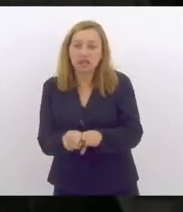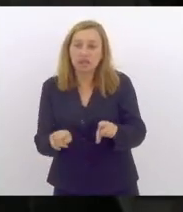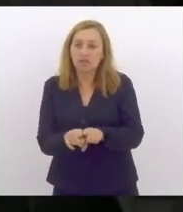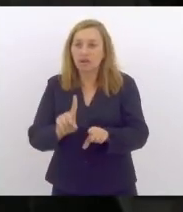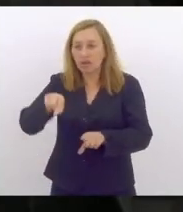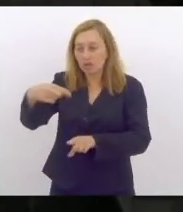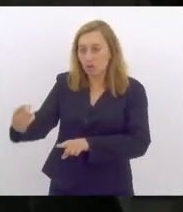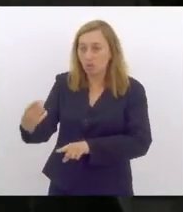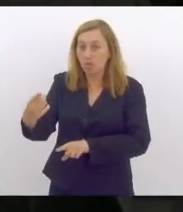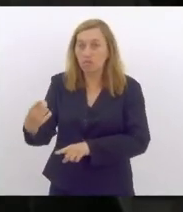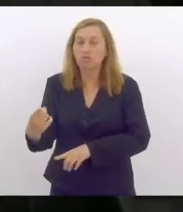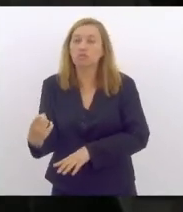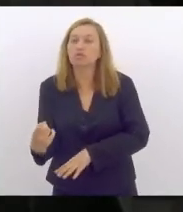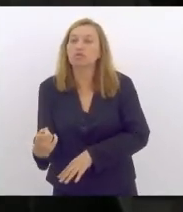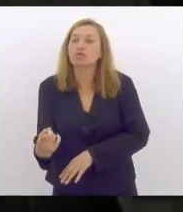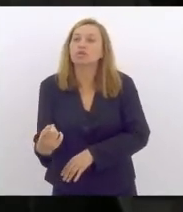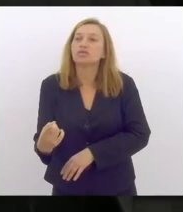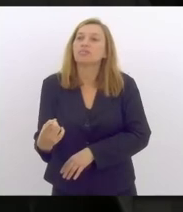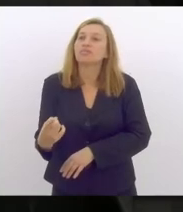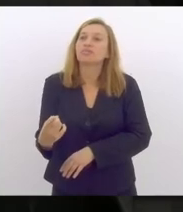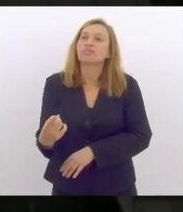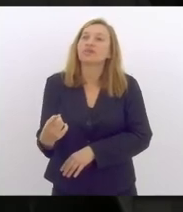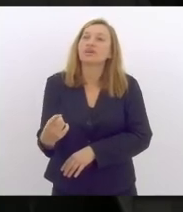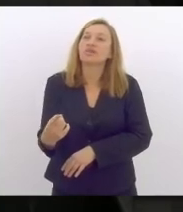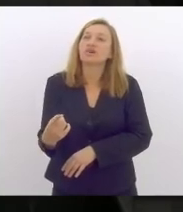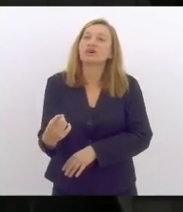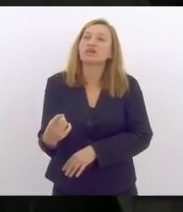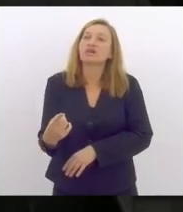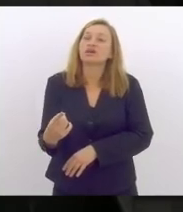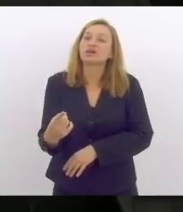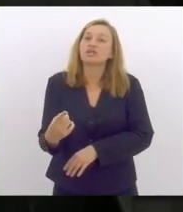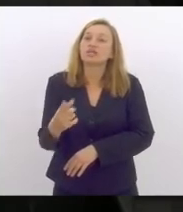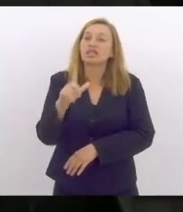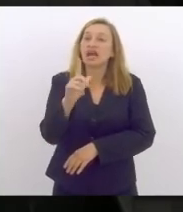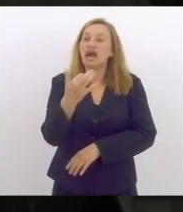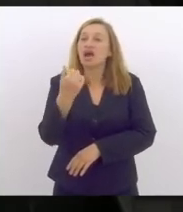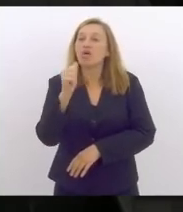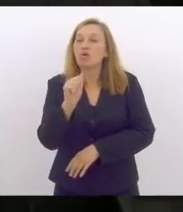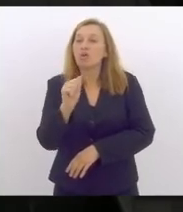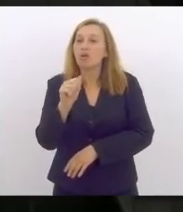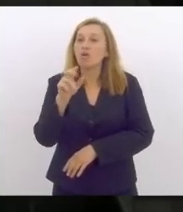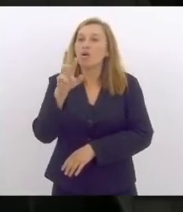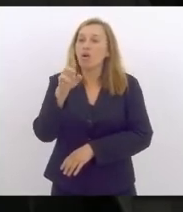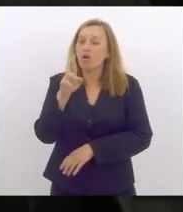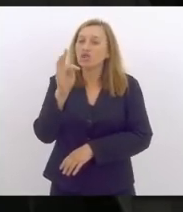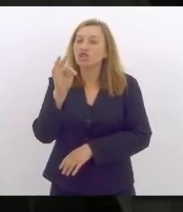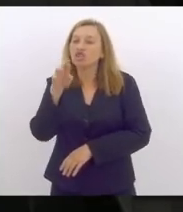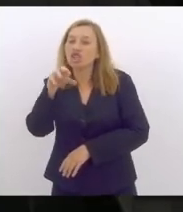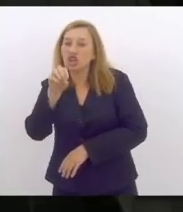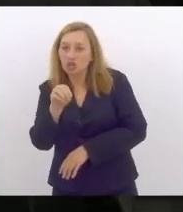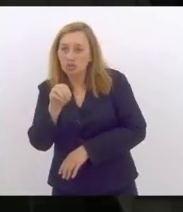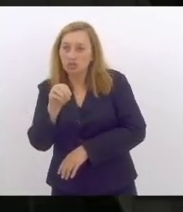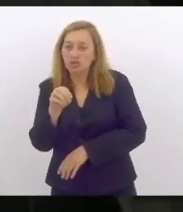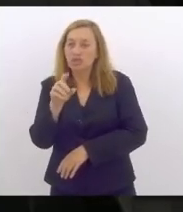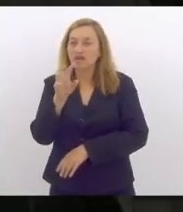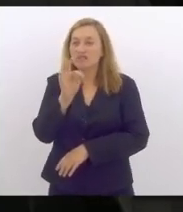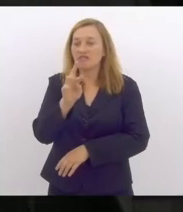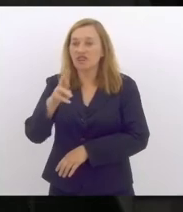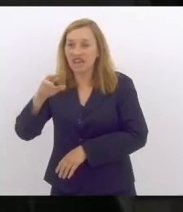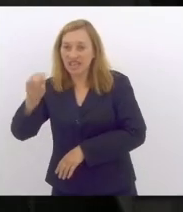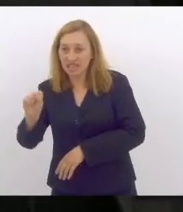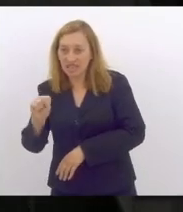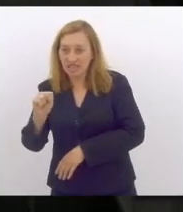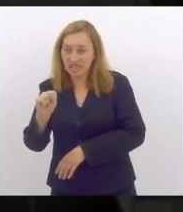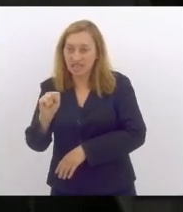Por incrível que pareça, na orla da Lagoa Rodrigo de Freitas, em frente